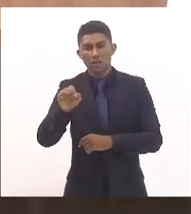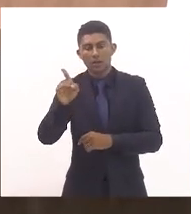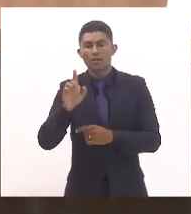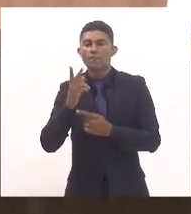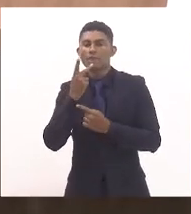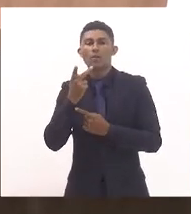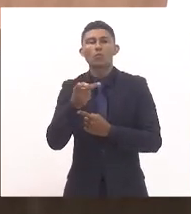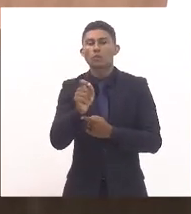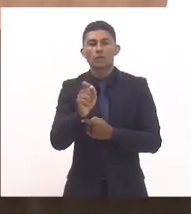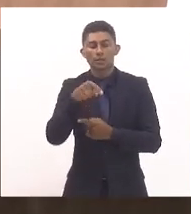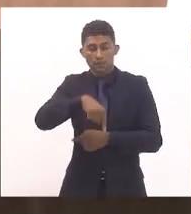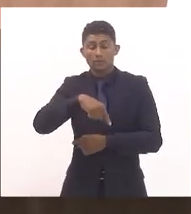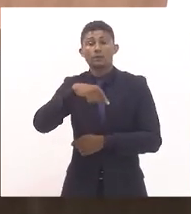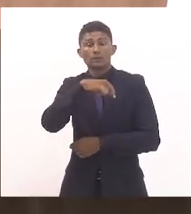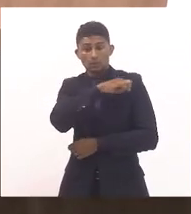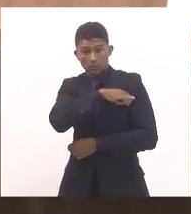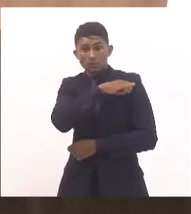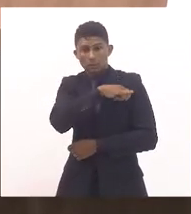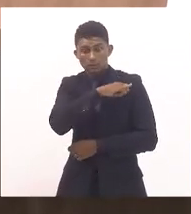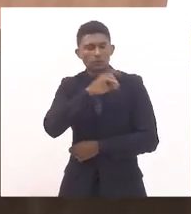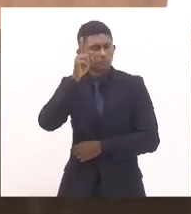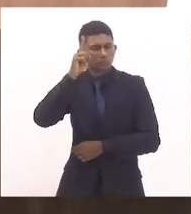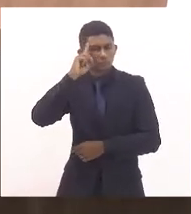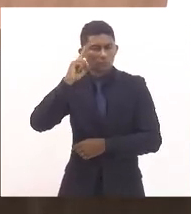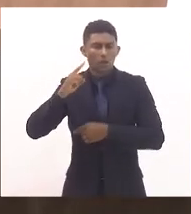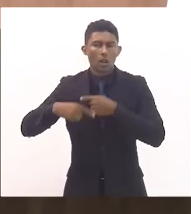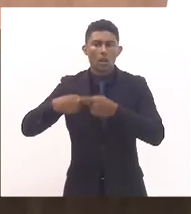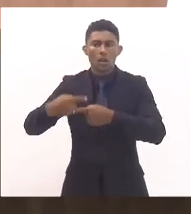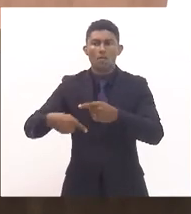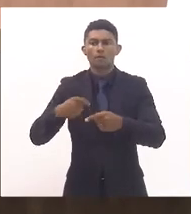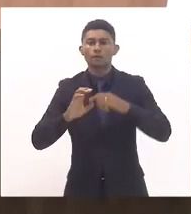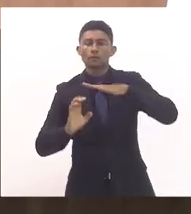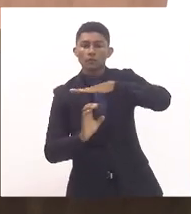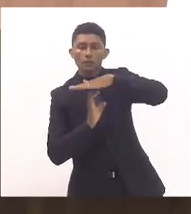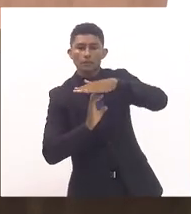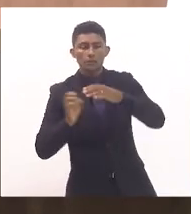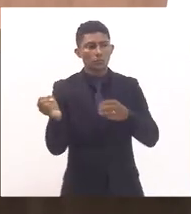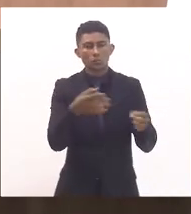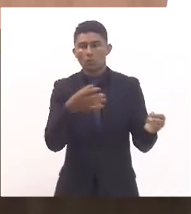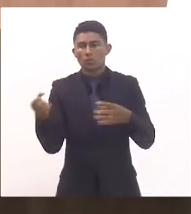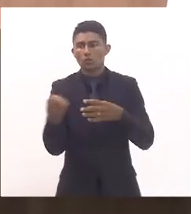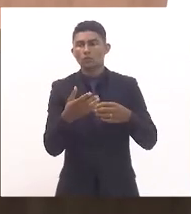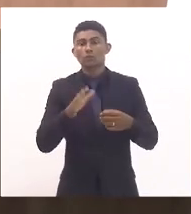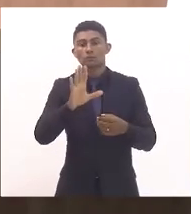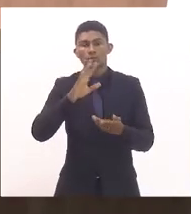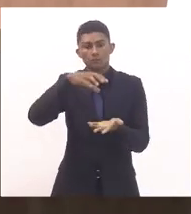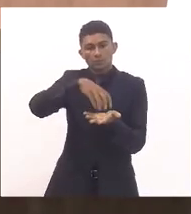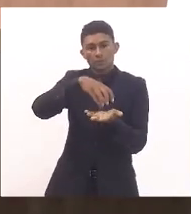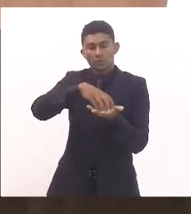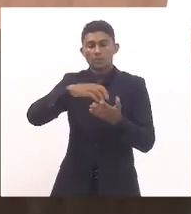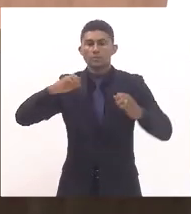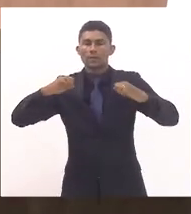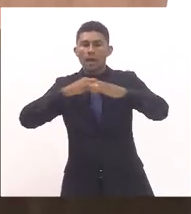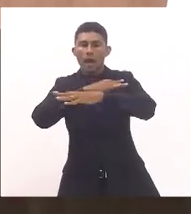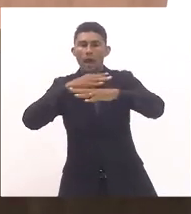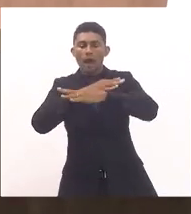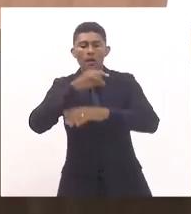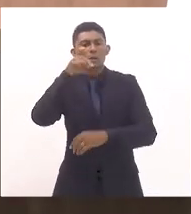dia batendo recordes de abertura de empresas. Mas o centro da cidade não tem